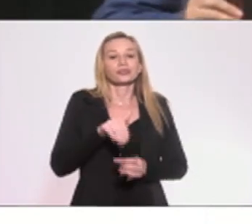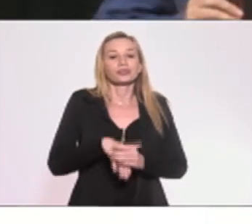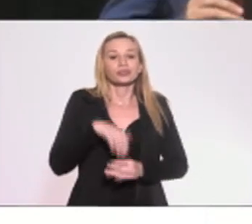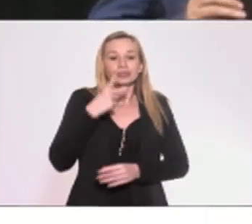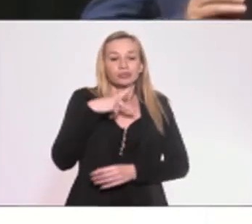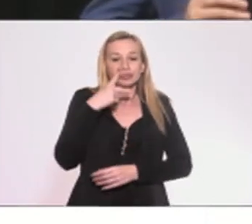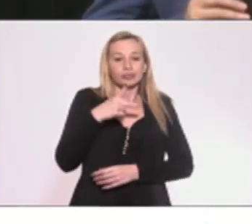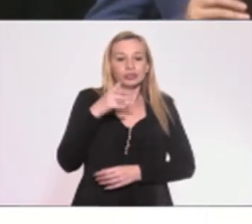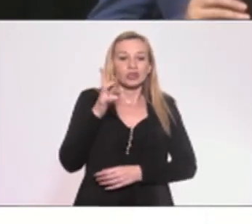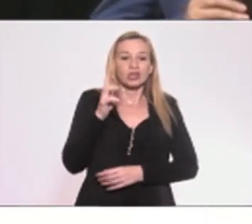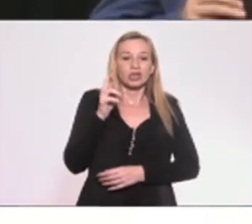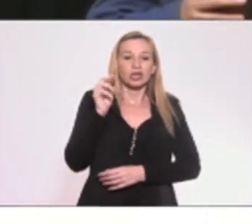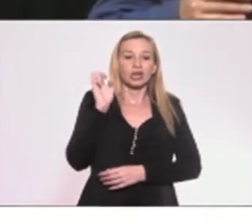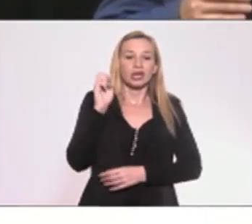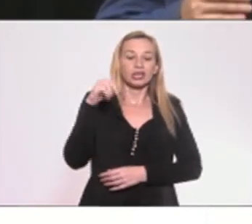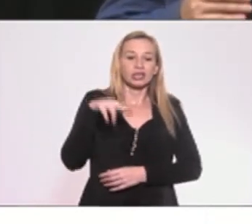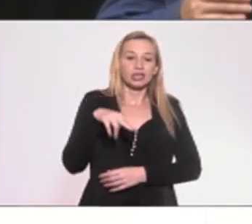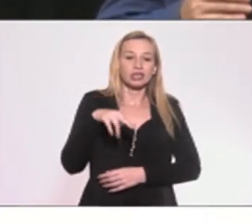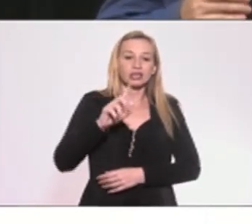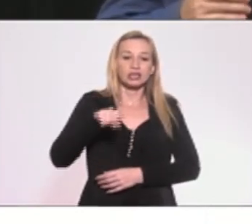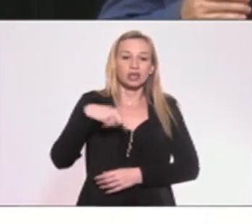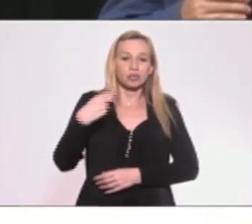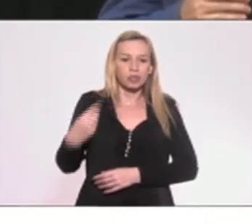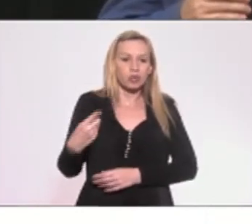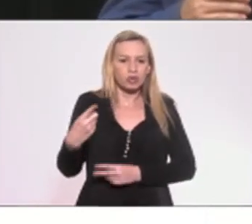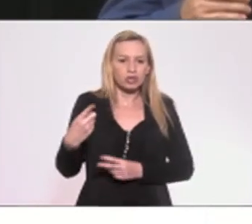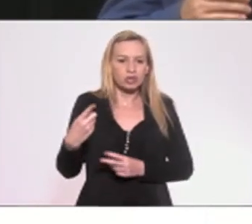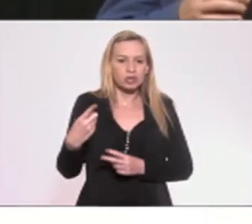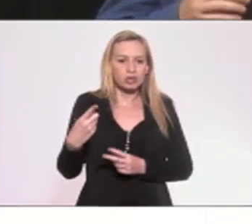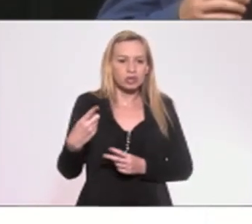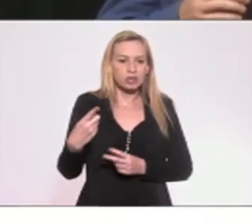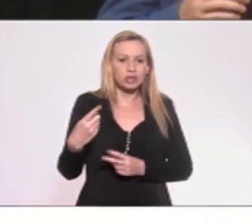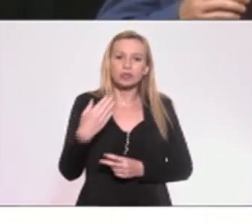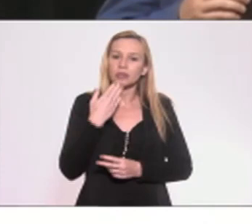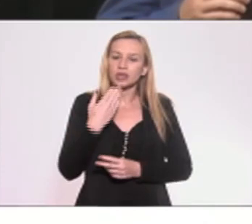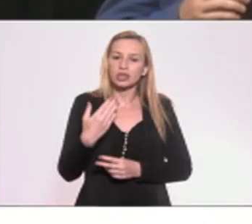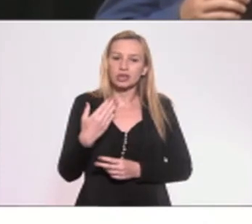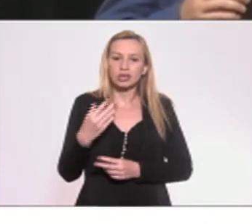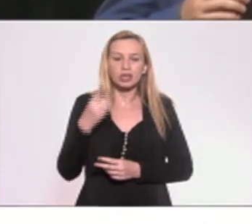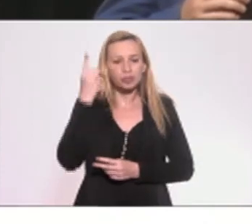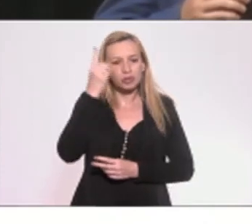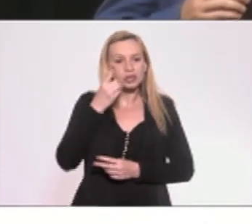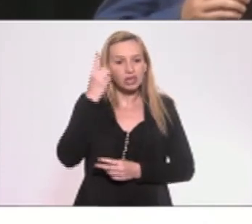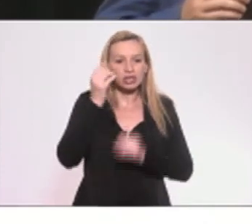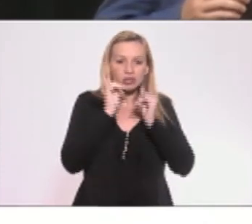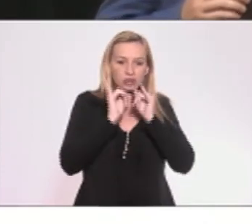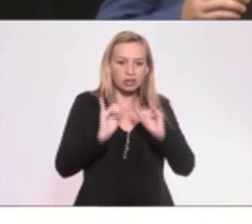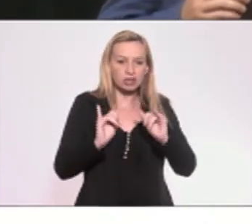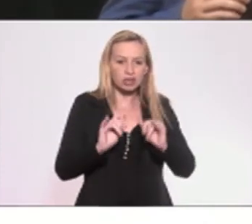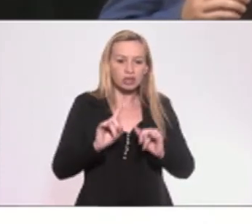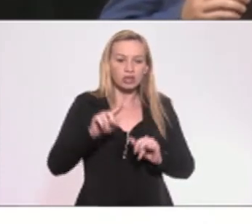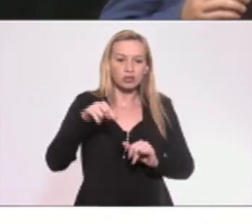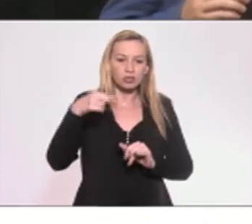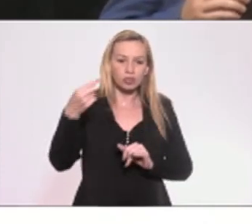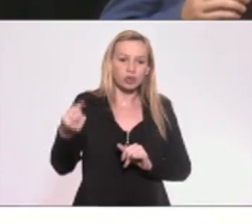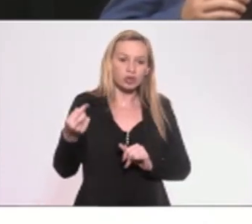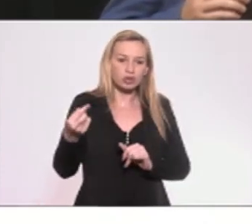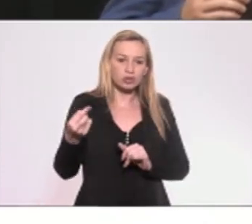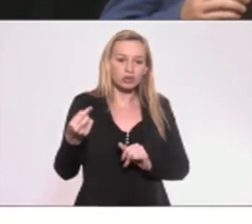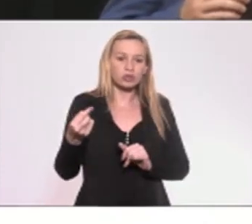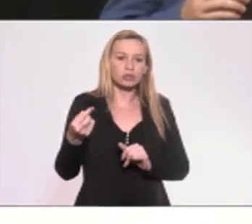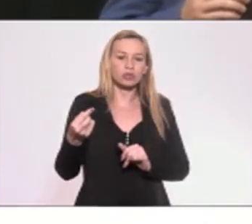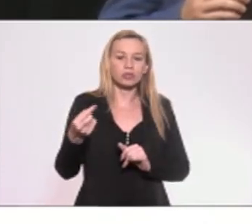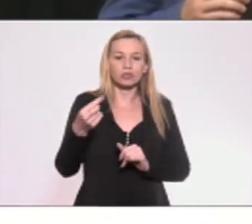deputado Renan Ferreirinha. Depois eu quero, antes só de Vossa Excelência, deputado, anunciar que os próximos oradores são a deputada